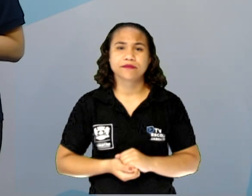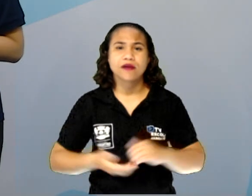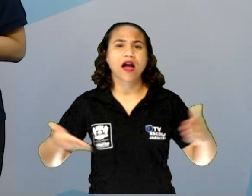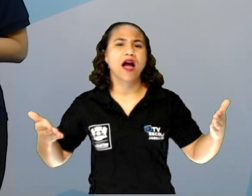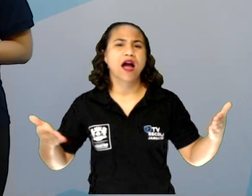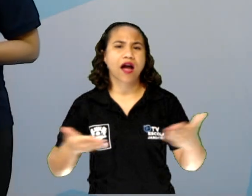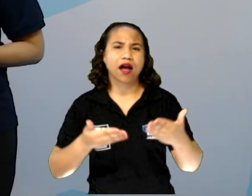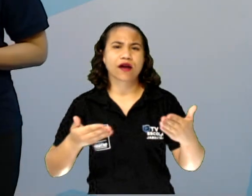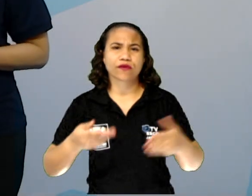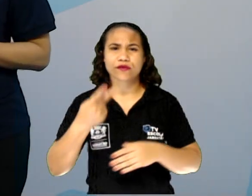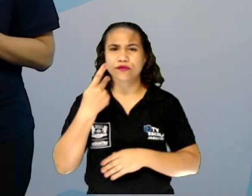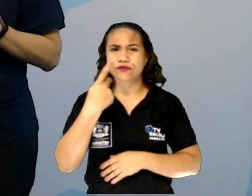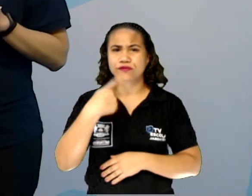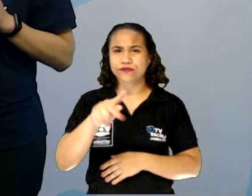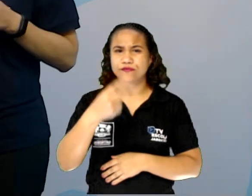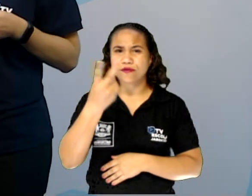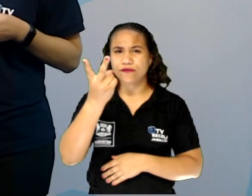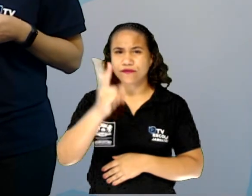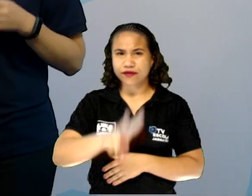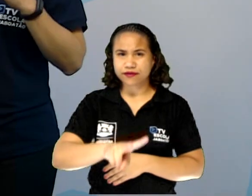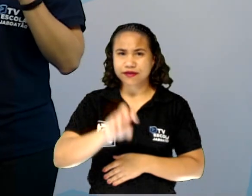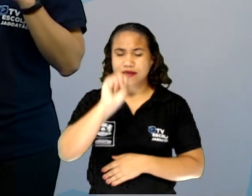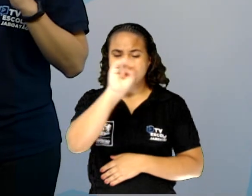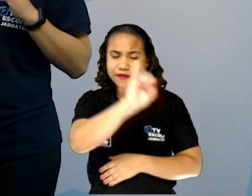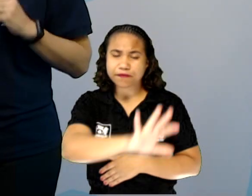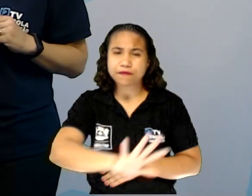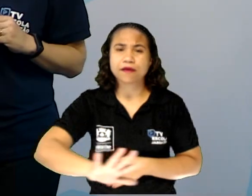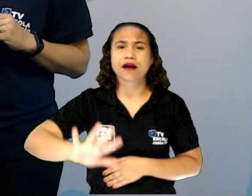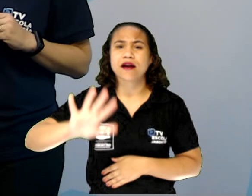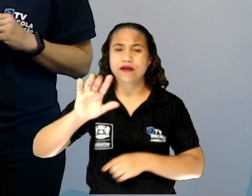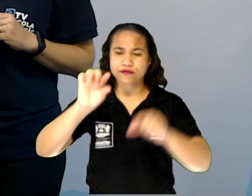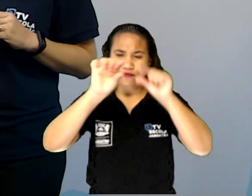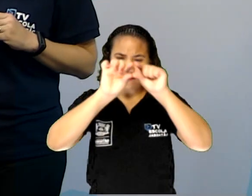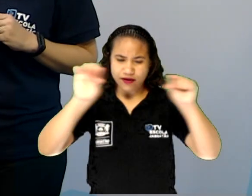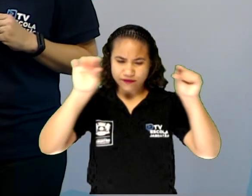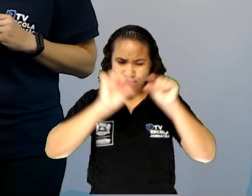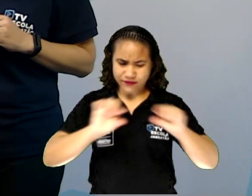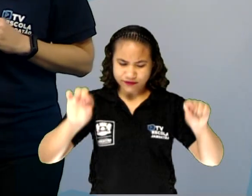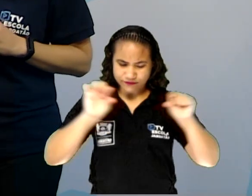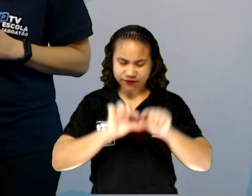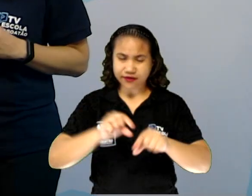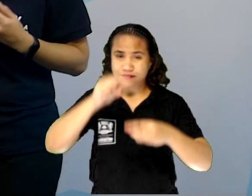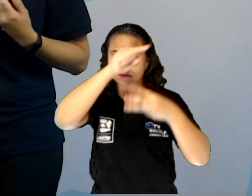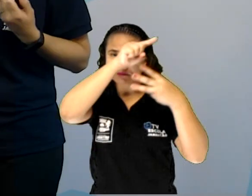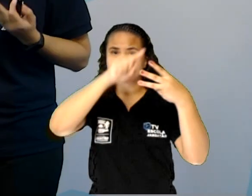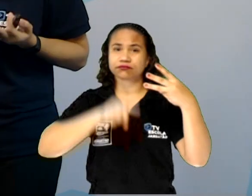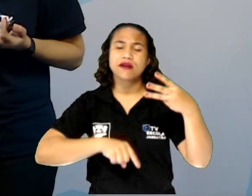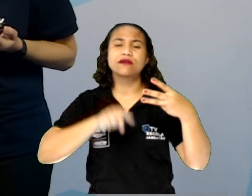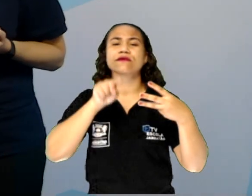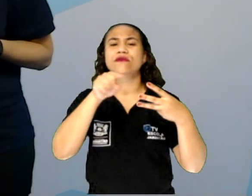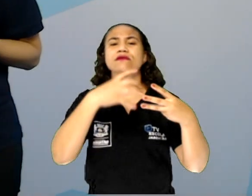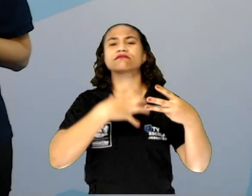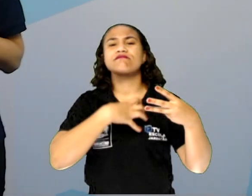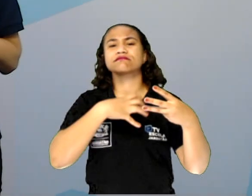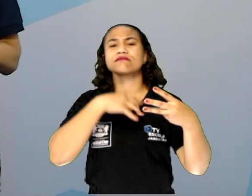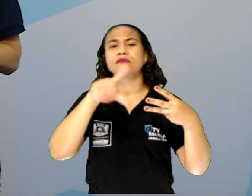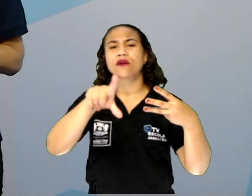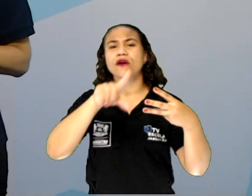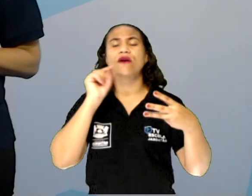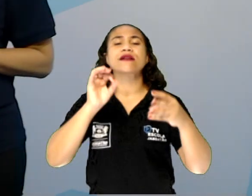é a sua vez. Vocês vão ver a imagem e três frases. E vocês vão escolher qual é que está